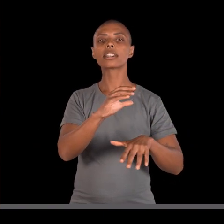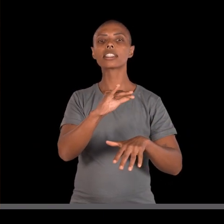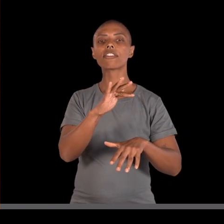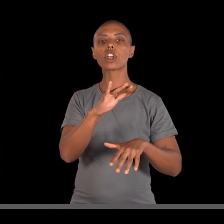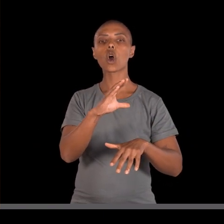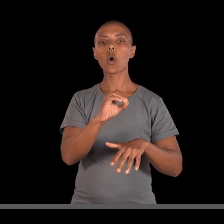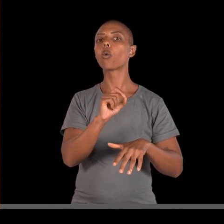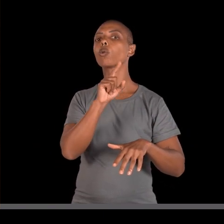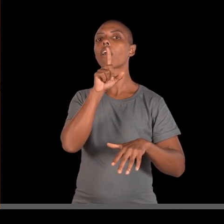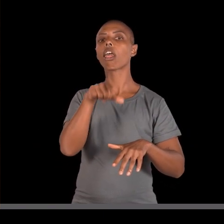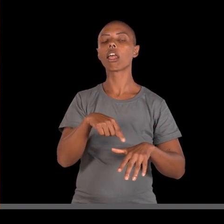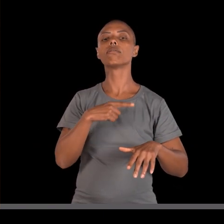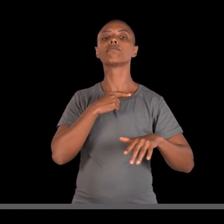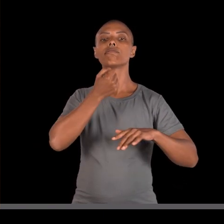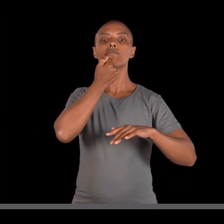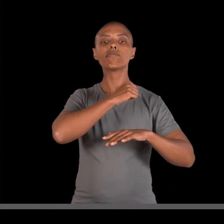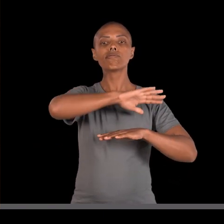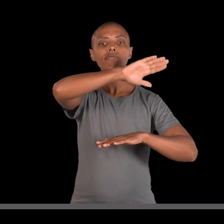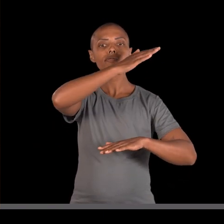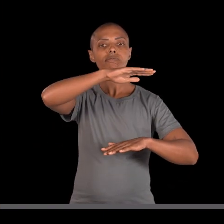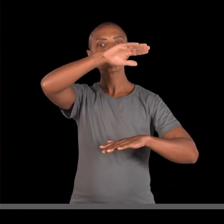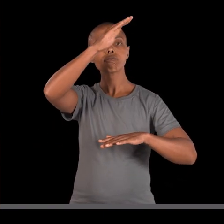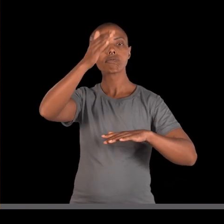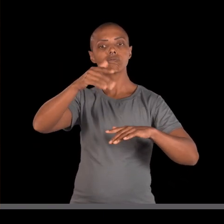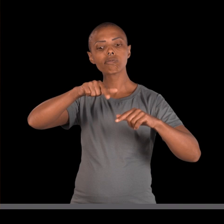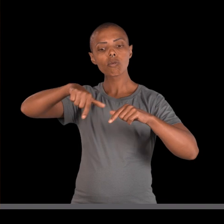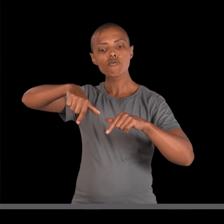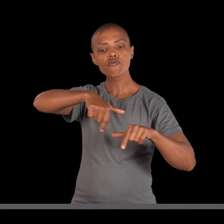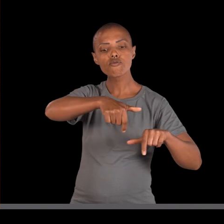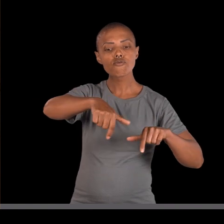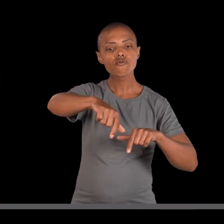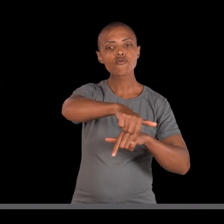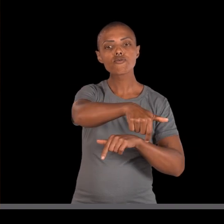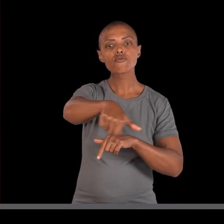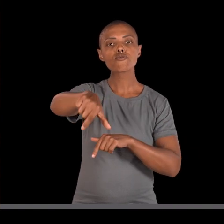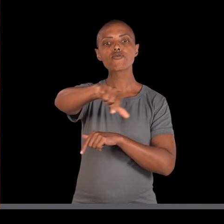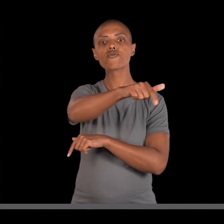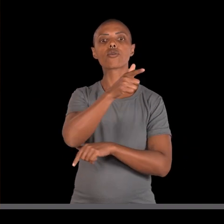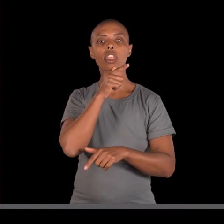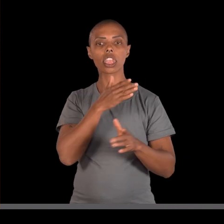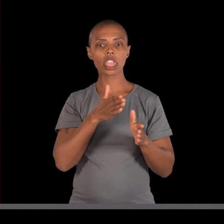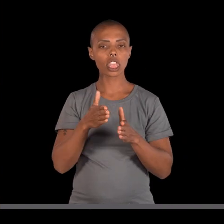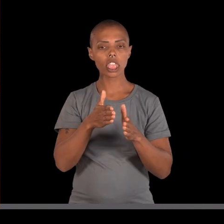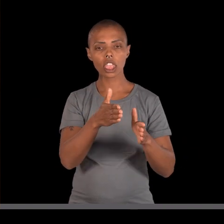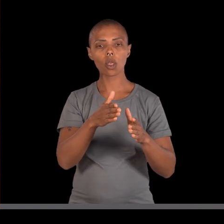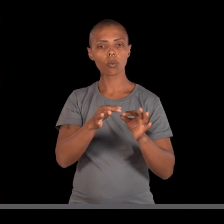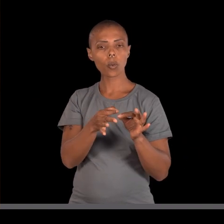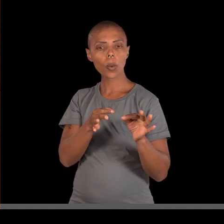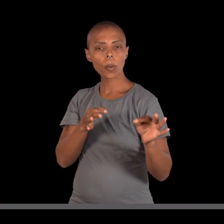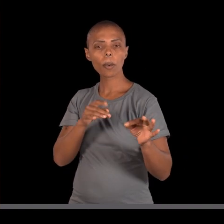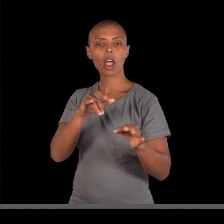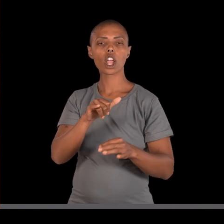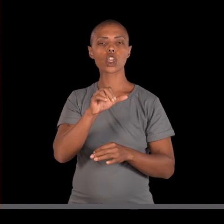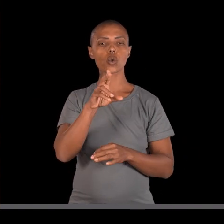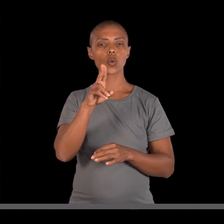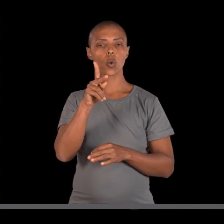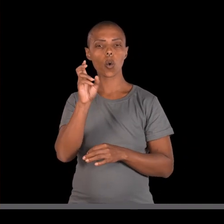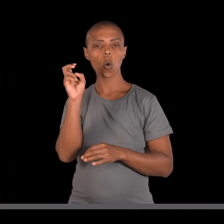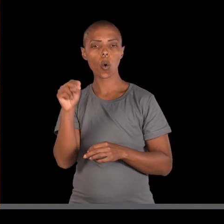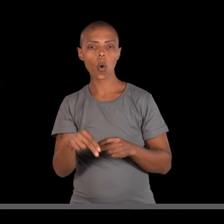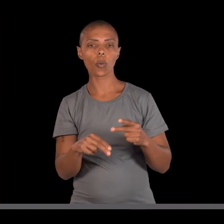grandes montanhas. Seus rios são curtos e de corredeiras. Os mais extensos são o Yukon,